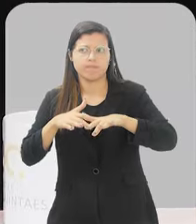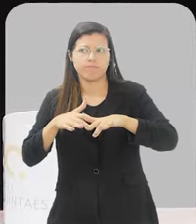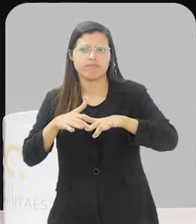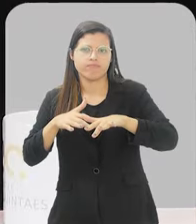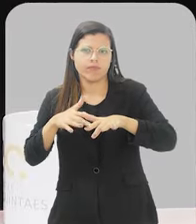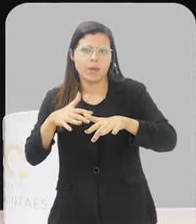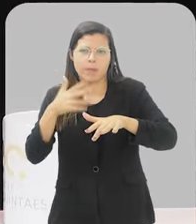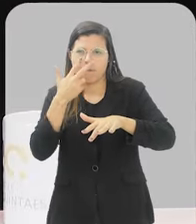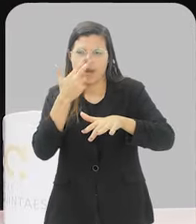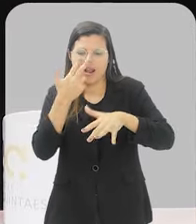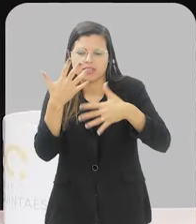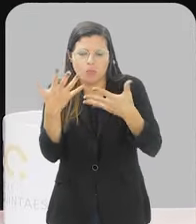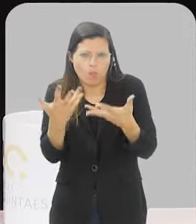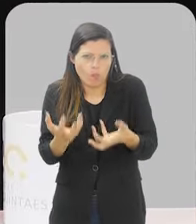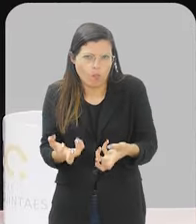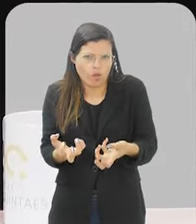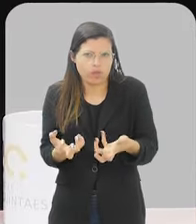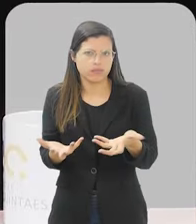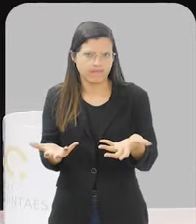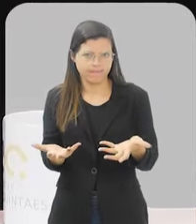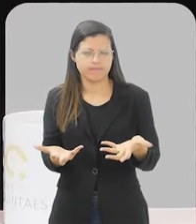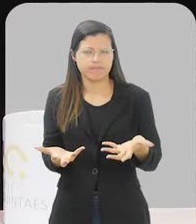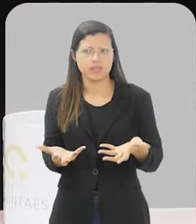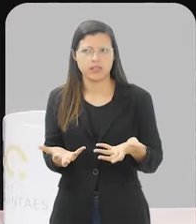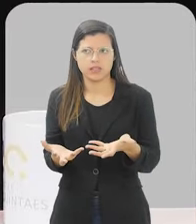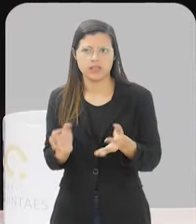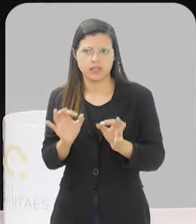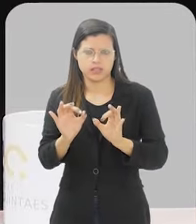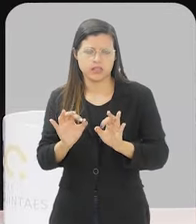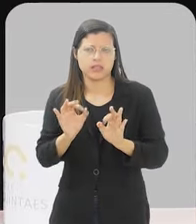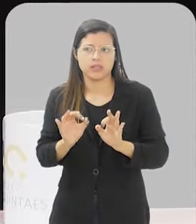dá uma murchada, né? A pena fica meio...